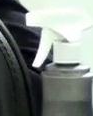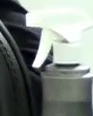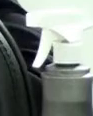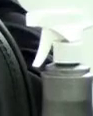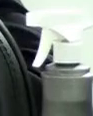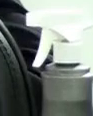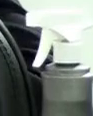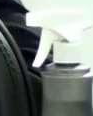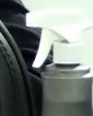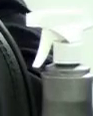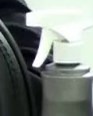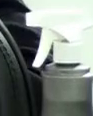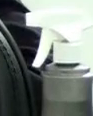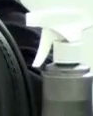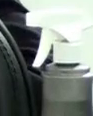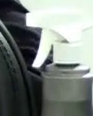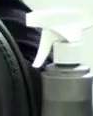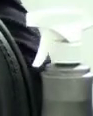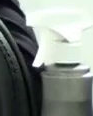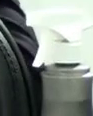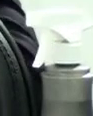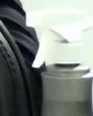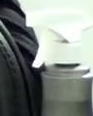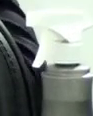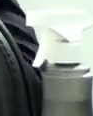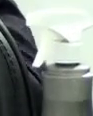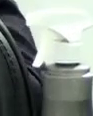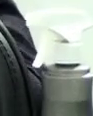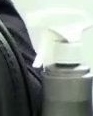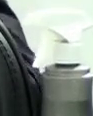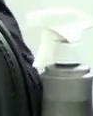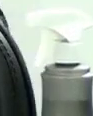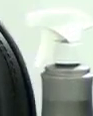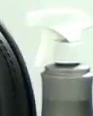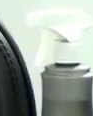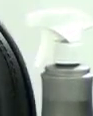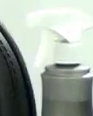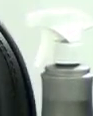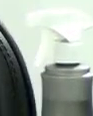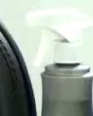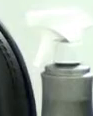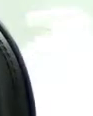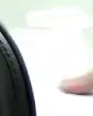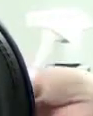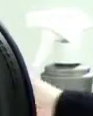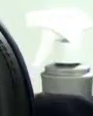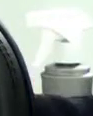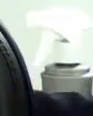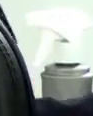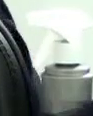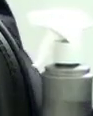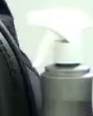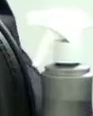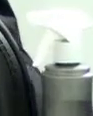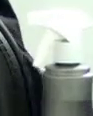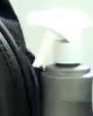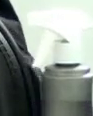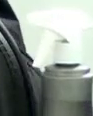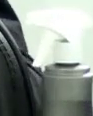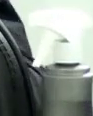sempre cobra, os tablets, as mochilas, né? Dizer que a Comissão de Saúde tem acompanhado de perto, o vereador Irani, com